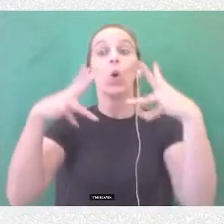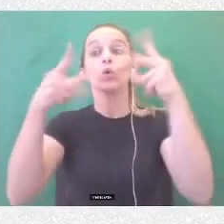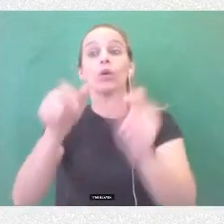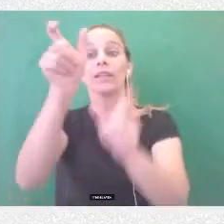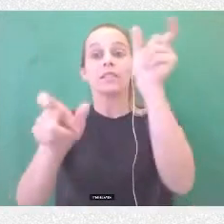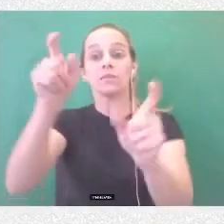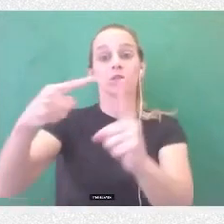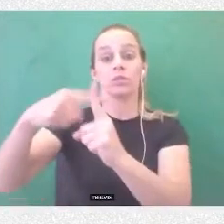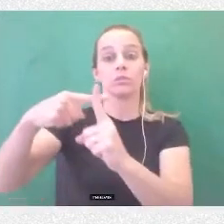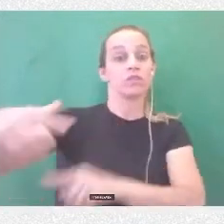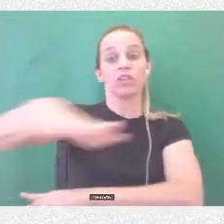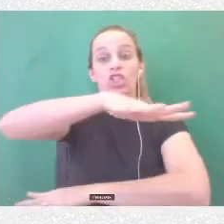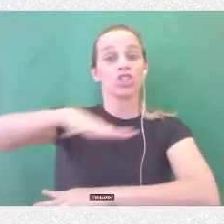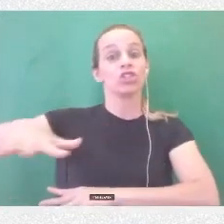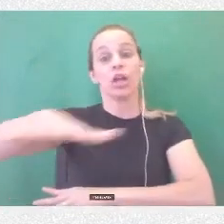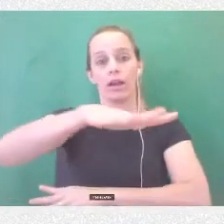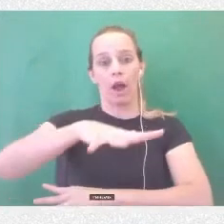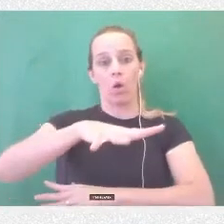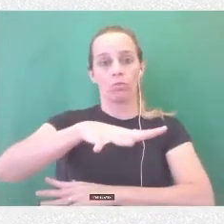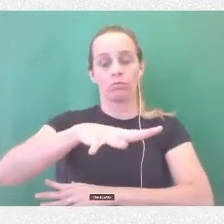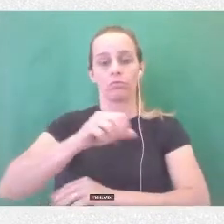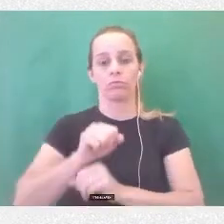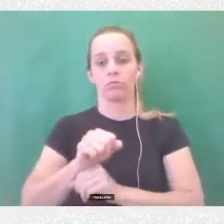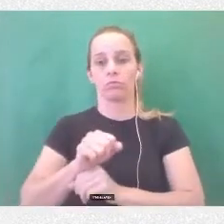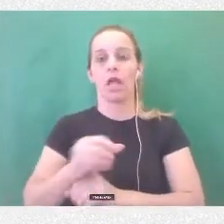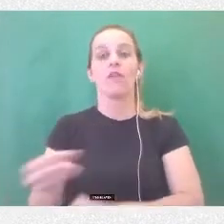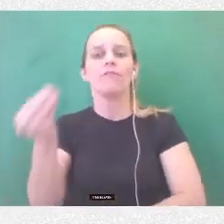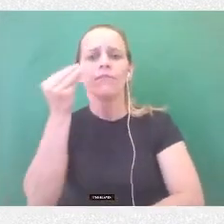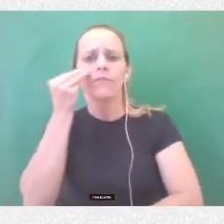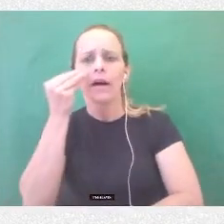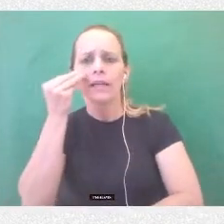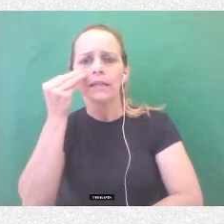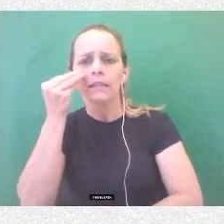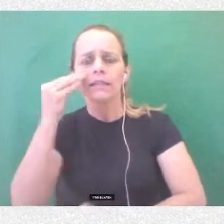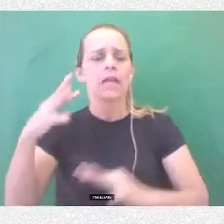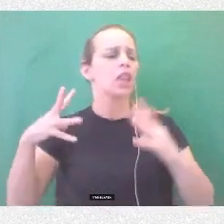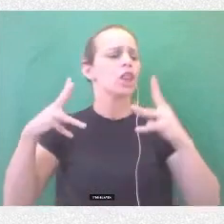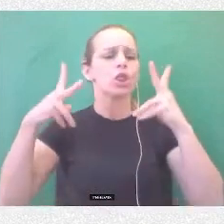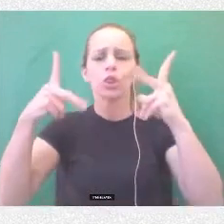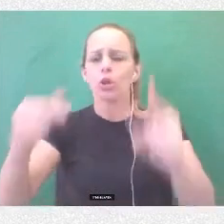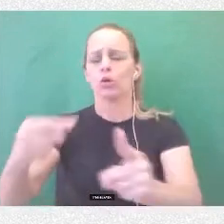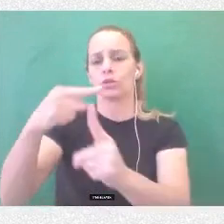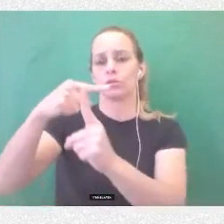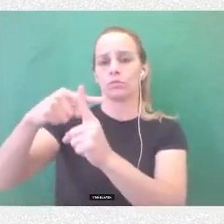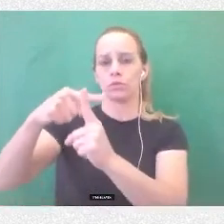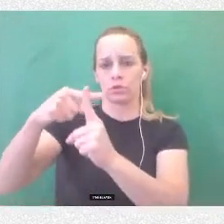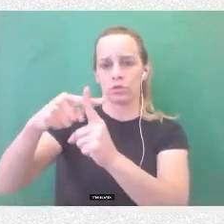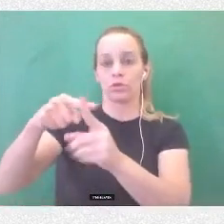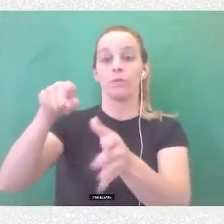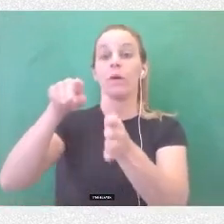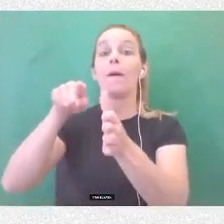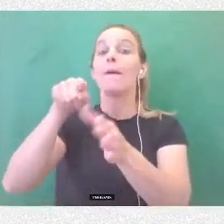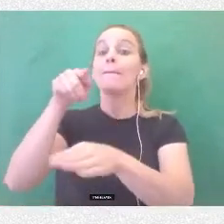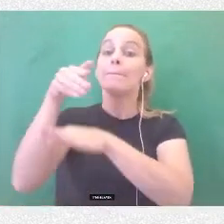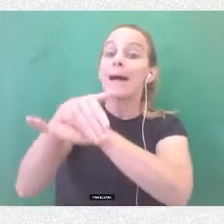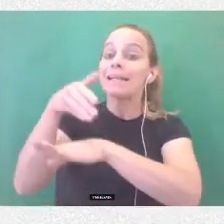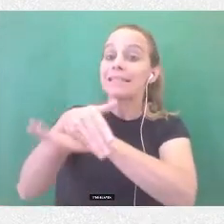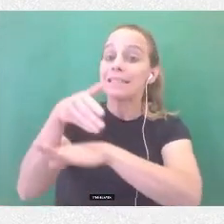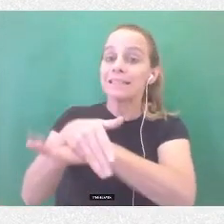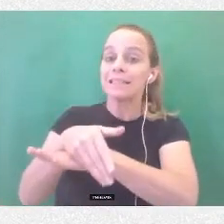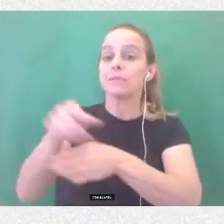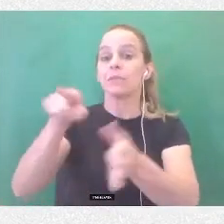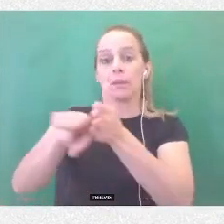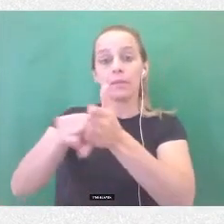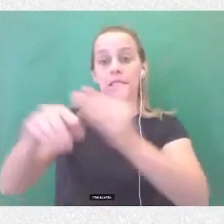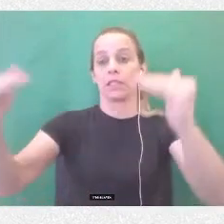geral? Nós vamos testar todos os casos positivos dos participantes da pesquisa, das pessoas que concordarem